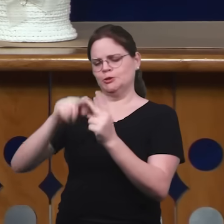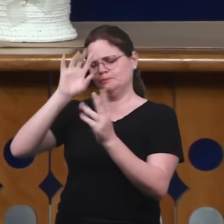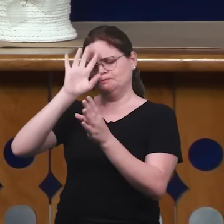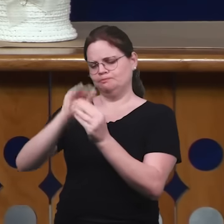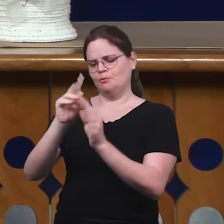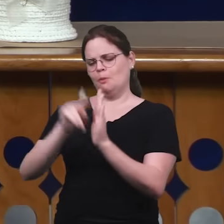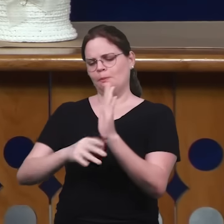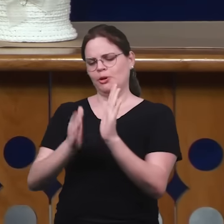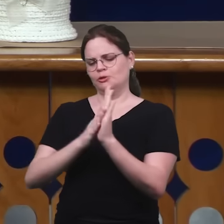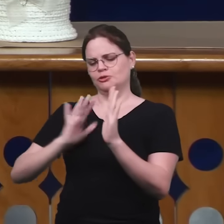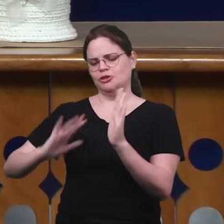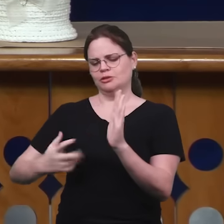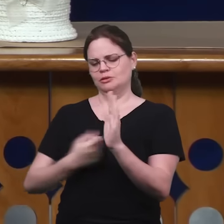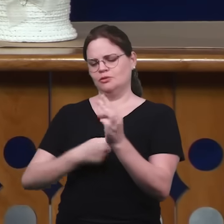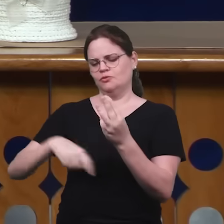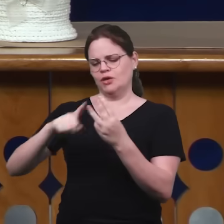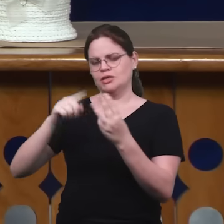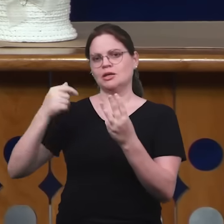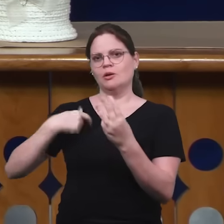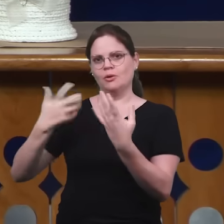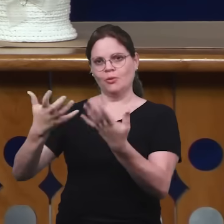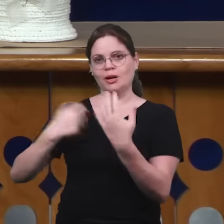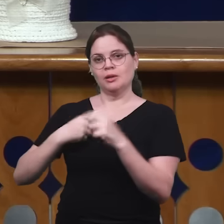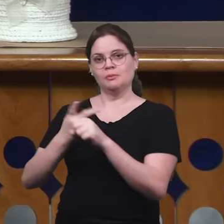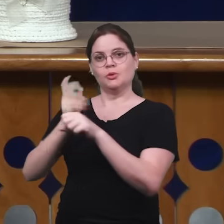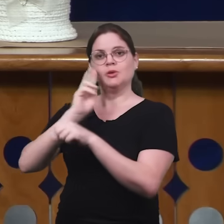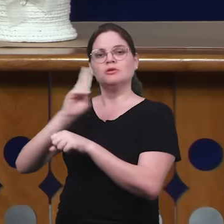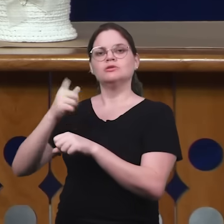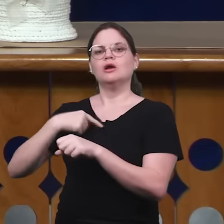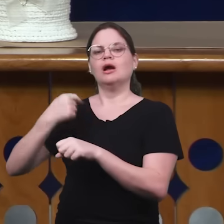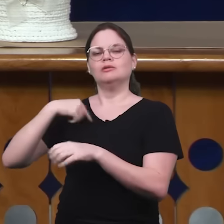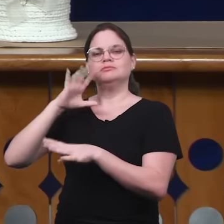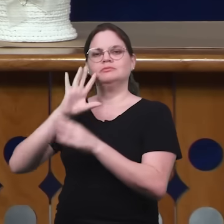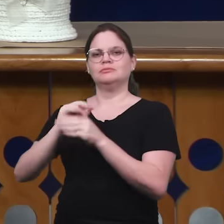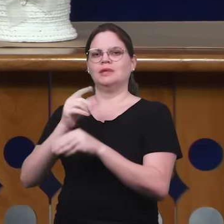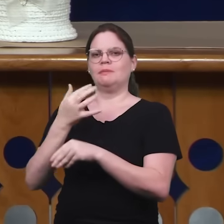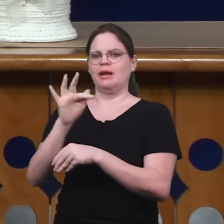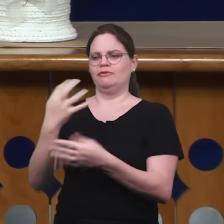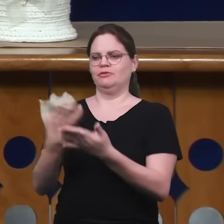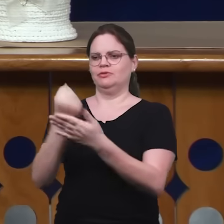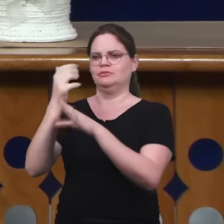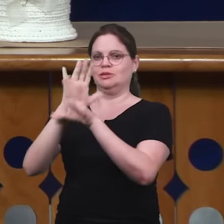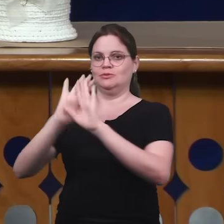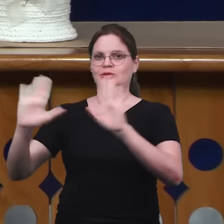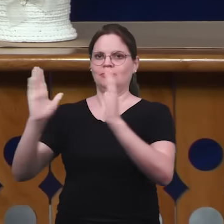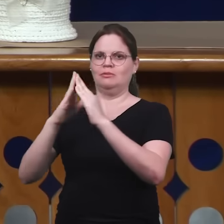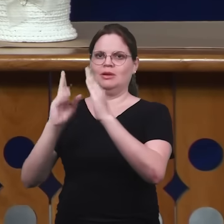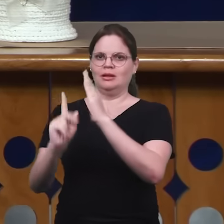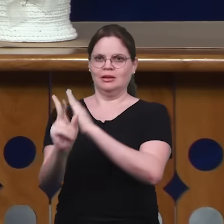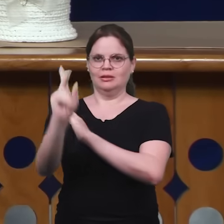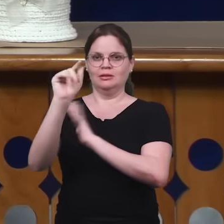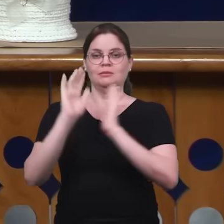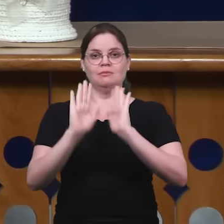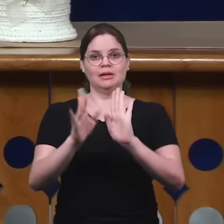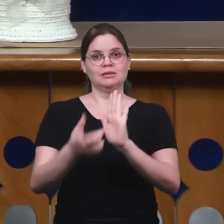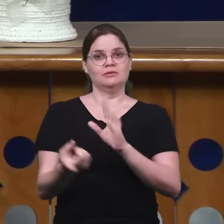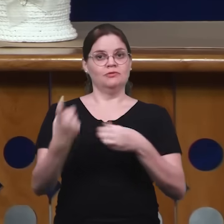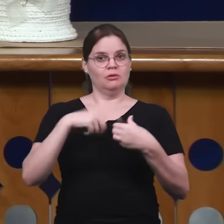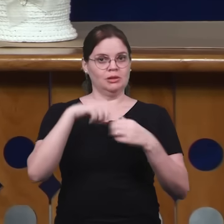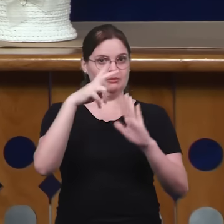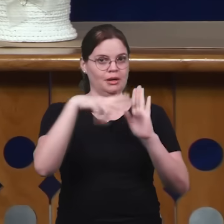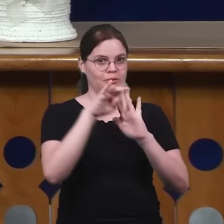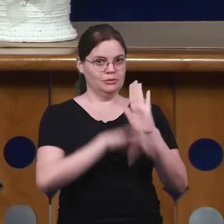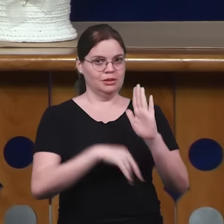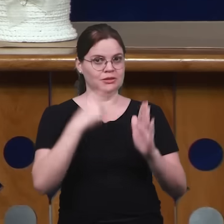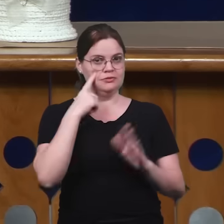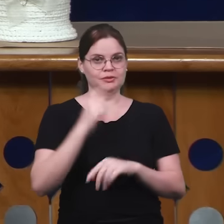Senhor, nós vamos morar na eternidade. Mas aí voltamos ao texto, enquanto se pode achar.